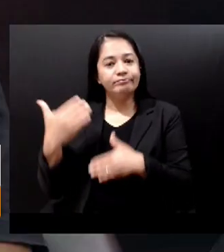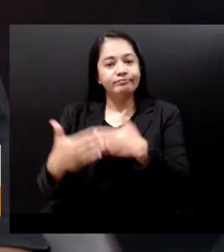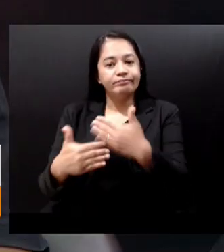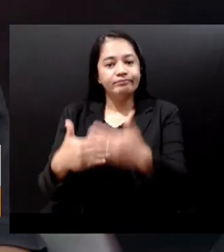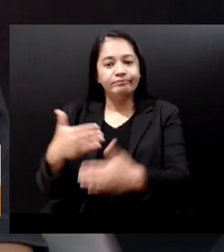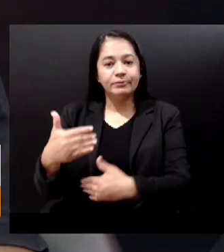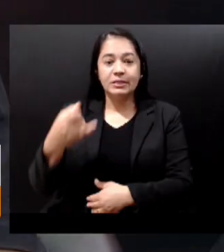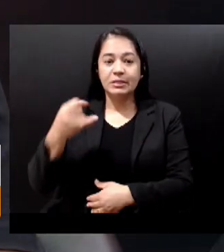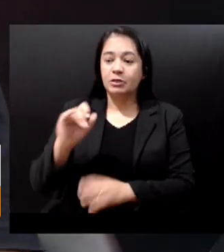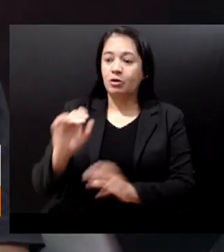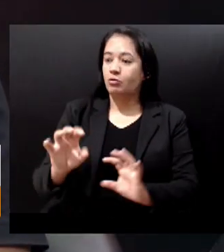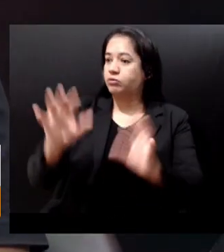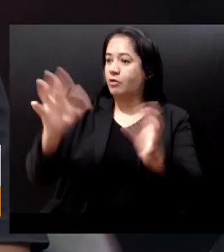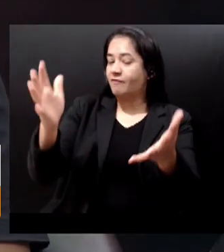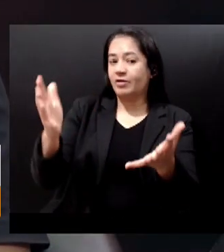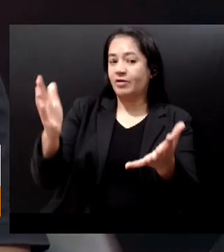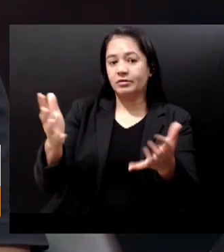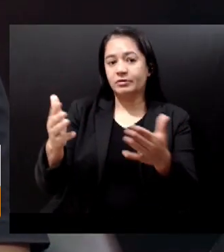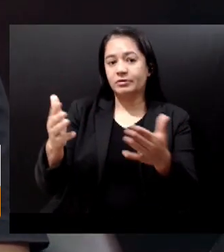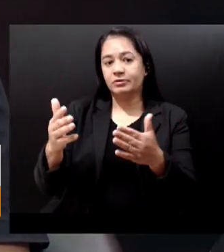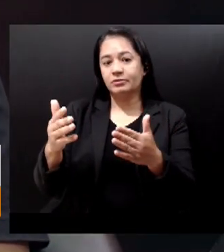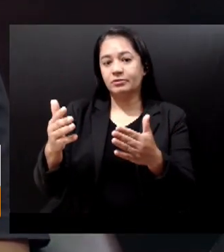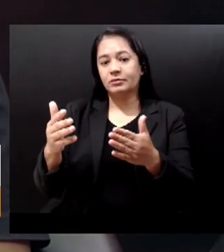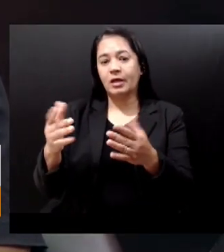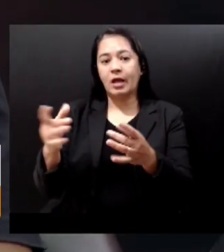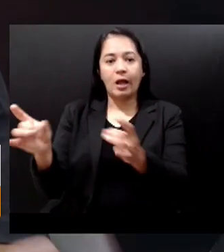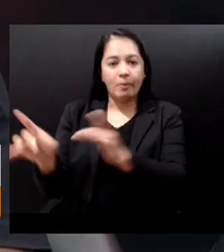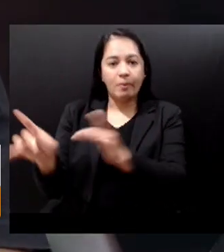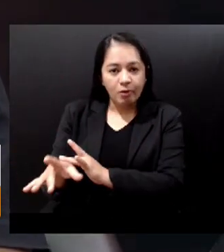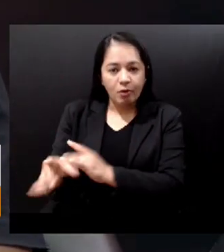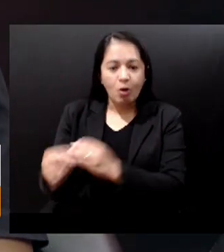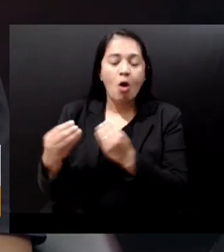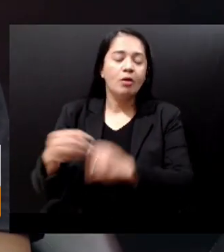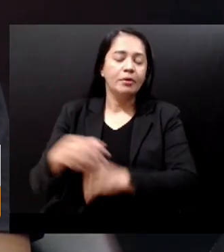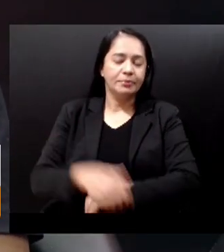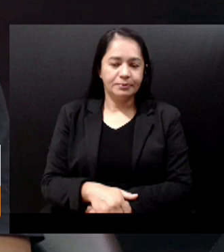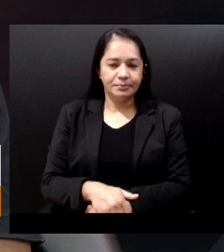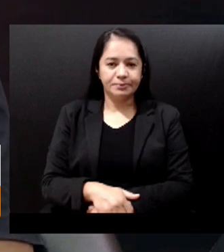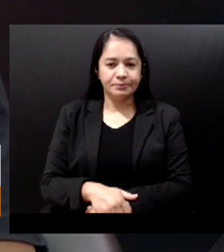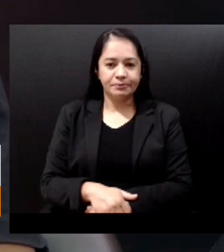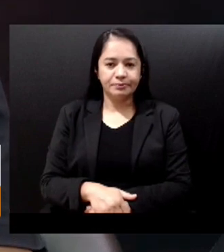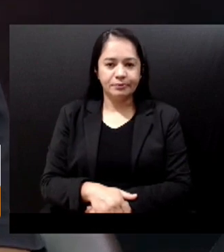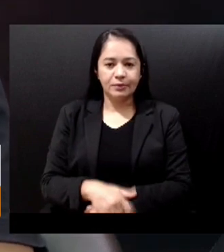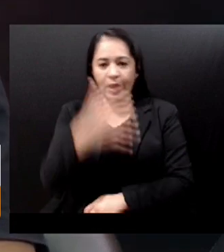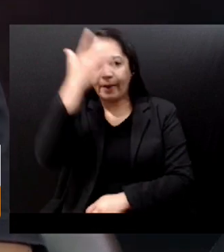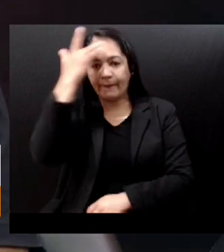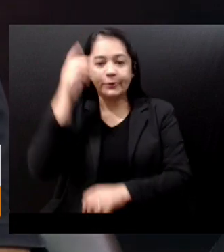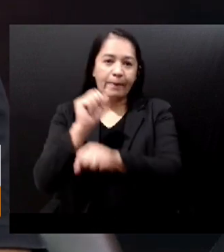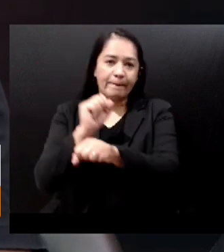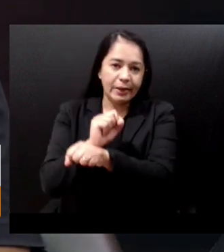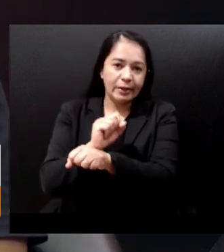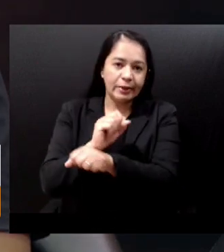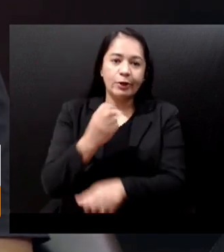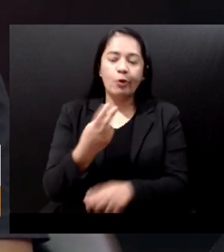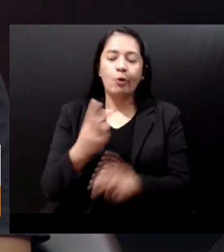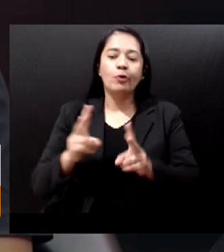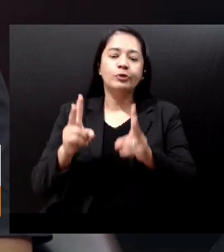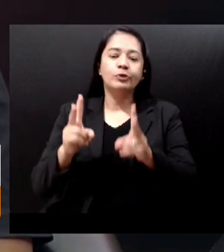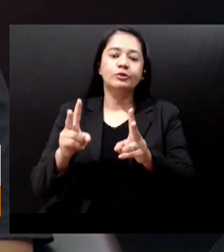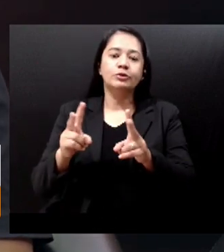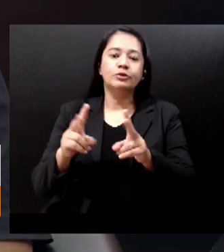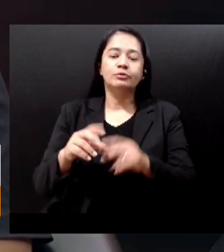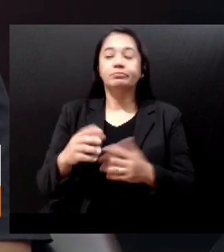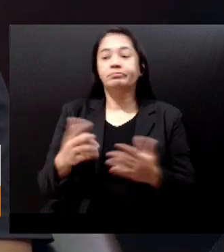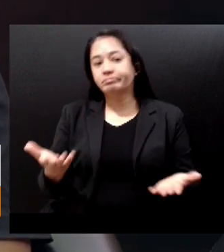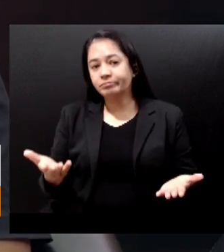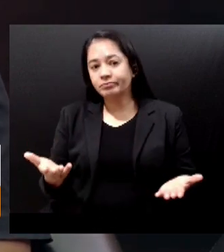evento é perto, depois que passa, como é que fica? A pessoa para, a pessoa continua ou ela não consegue continuar? Então, Uhum. normalmente,